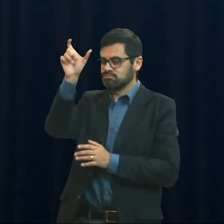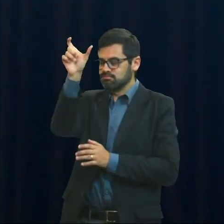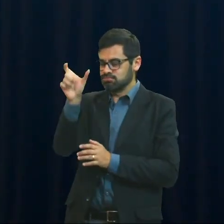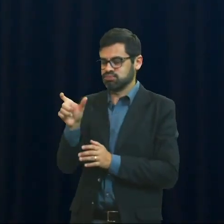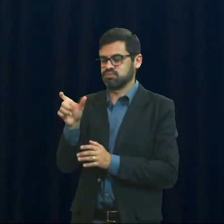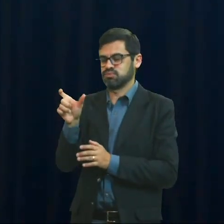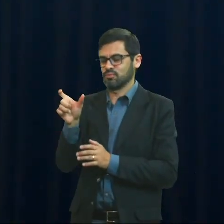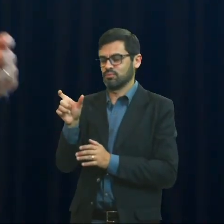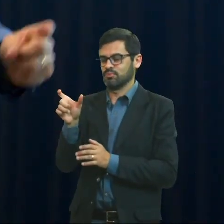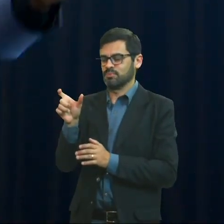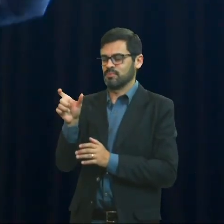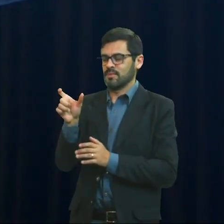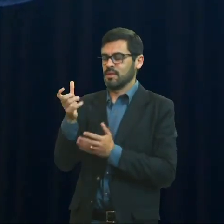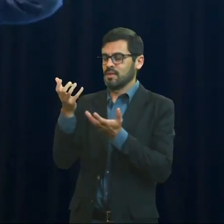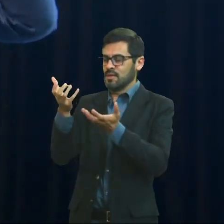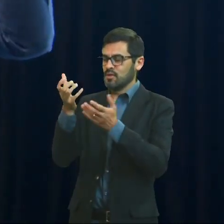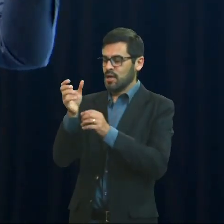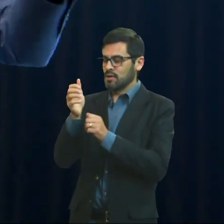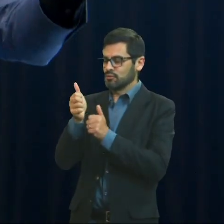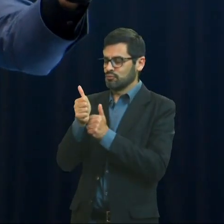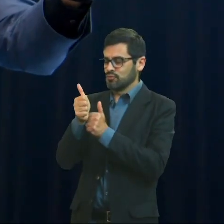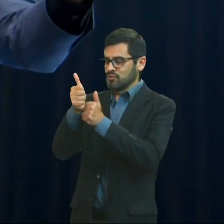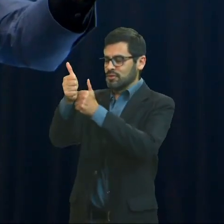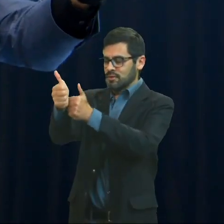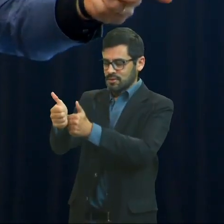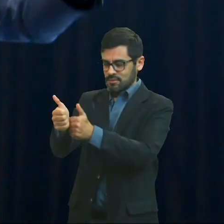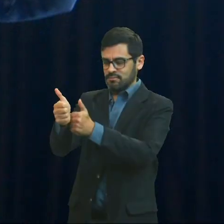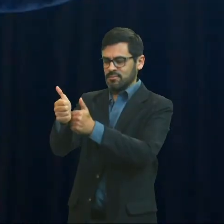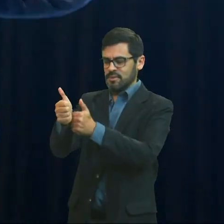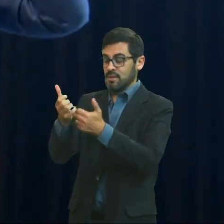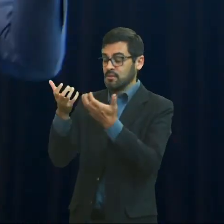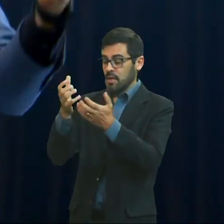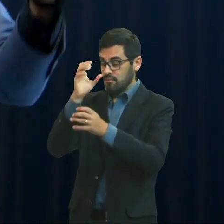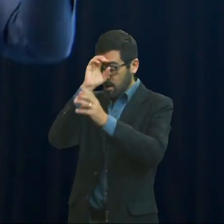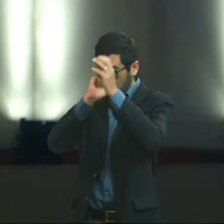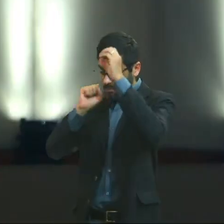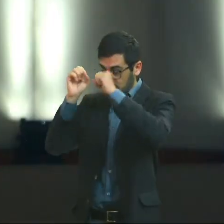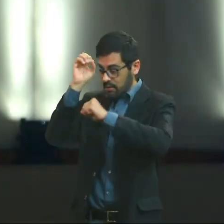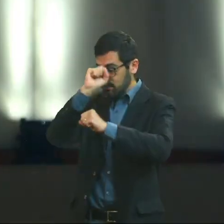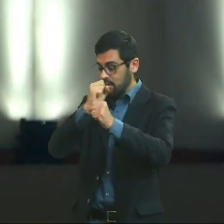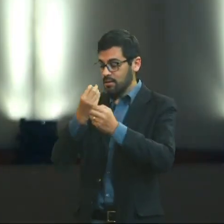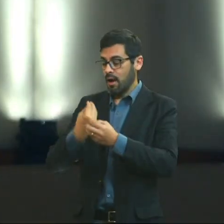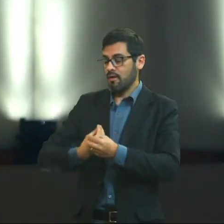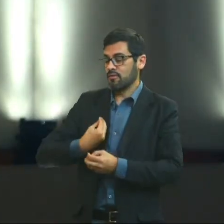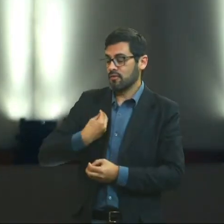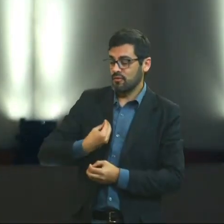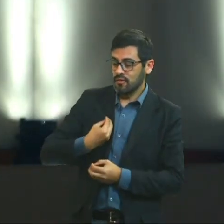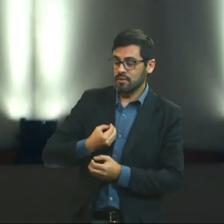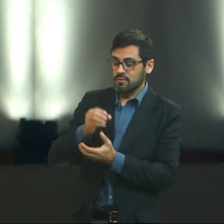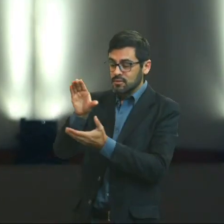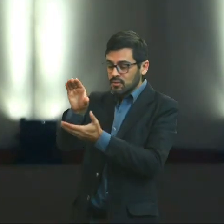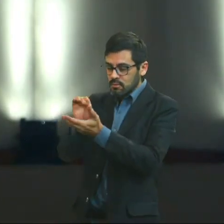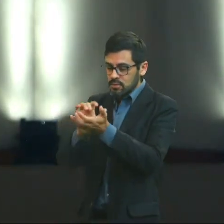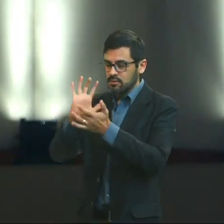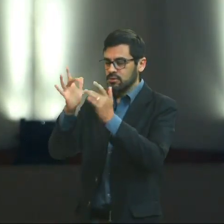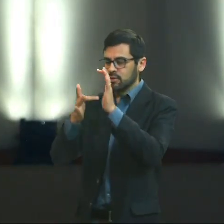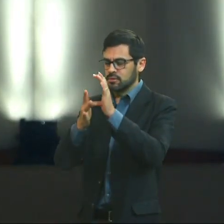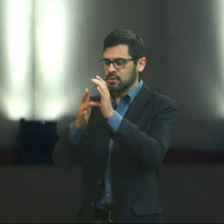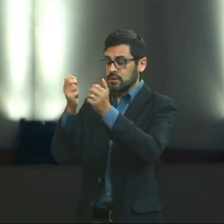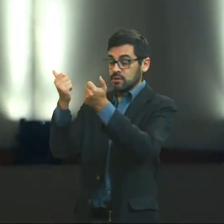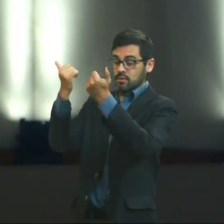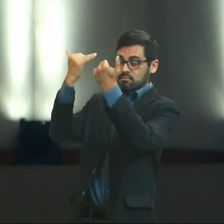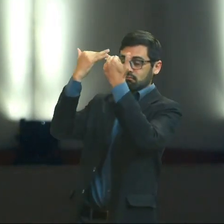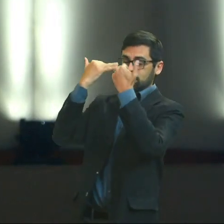encarnada. Eu quero seguir os Teus passos. Eu quero aprender a viver com o Senhor. Que a Tua bênção